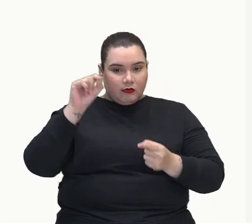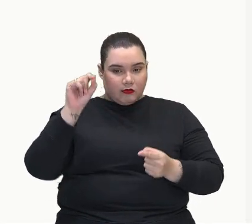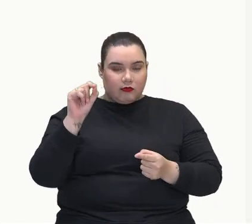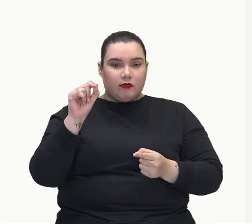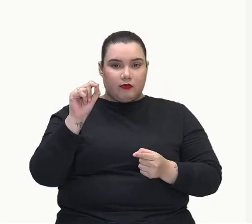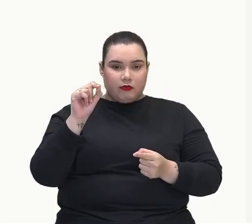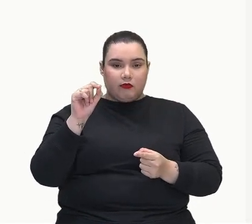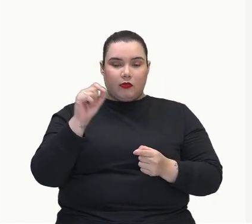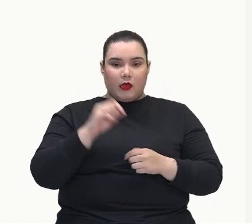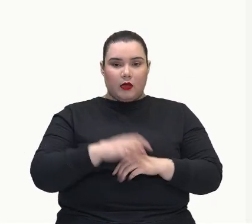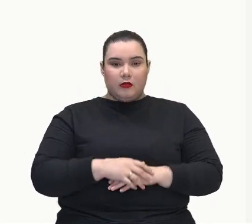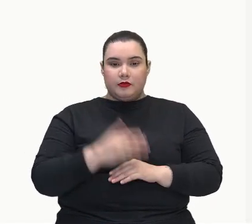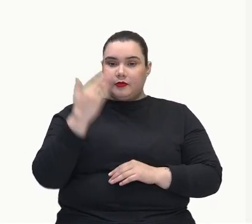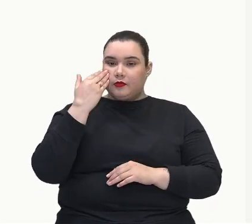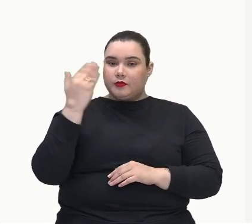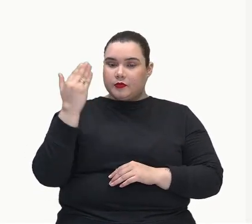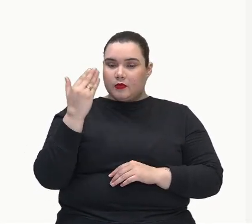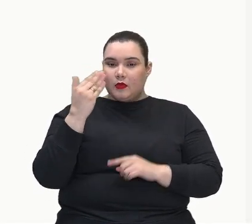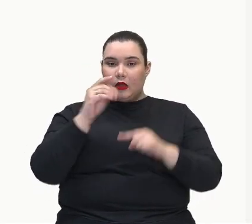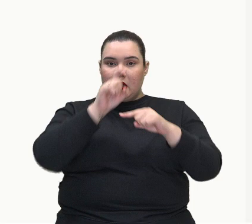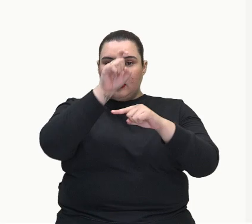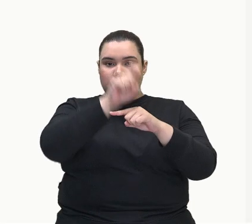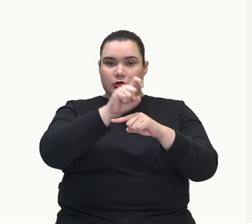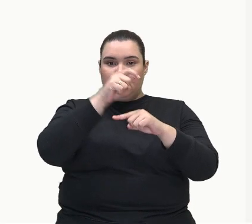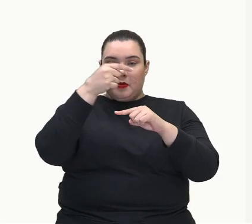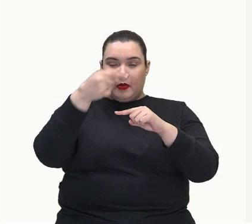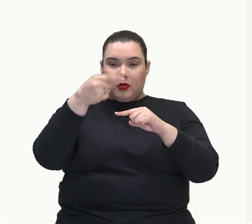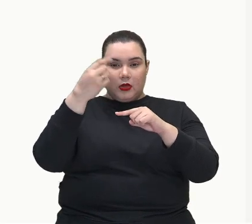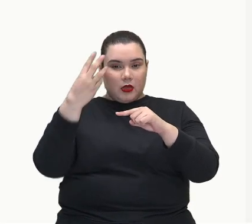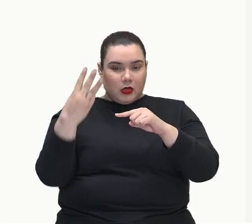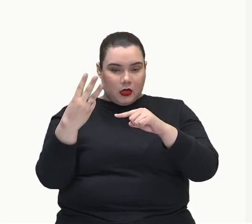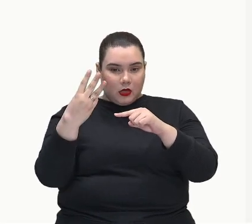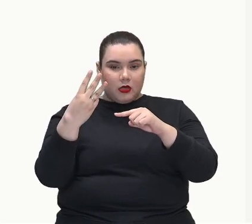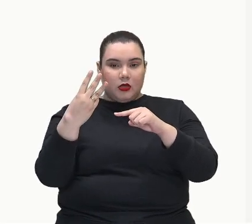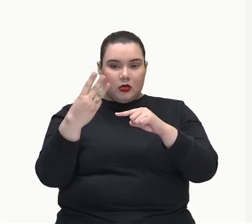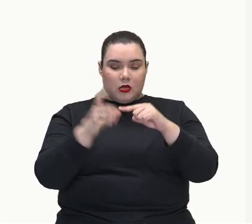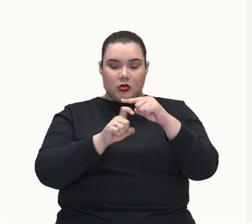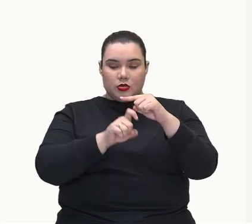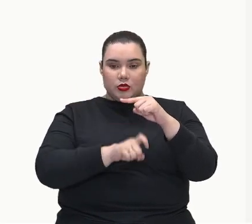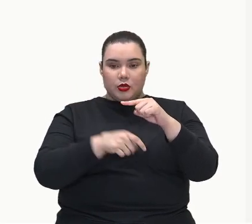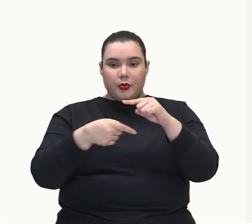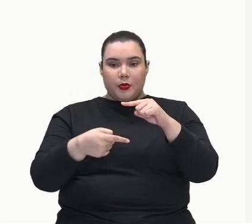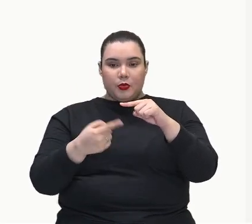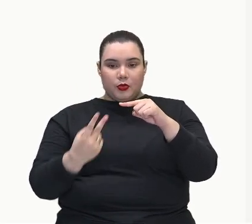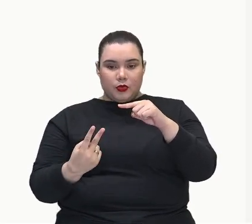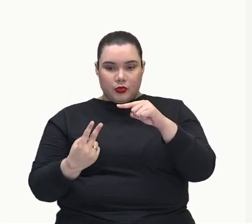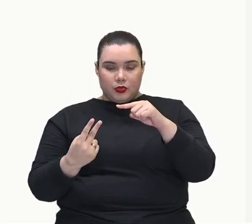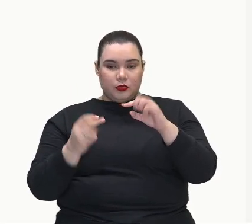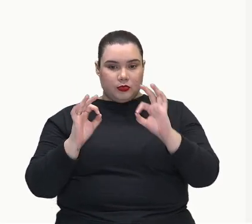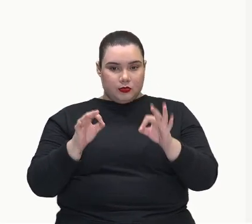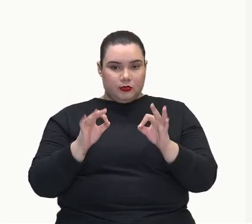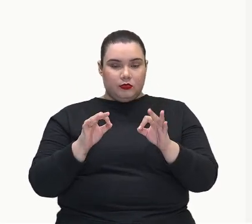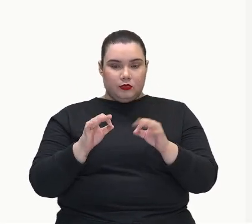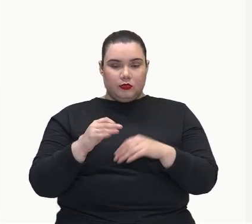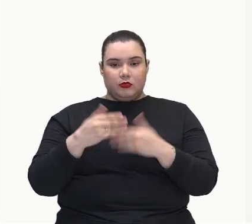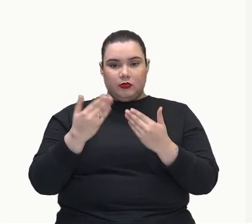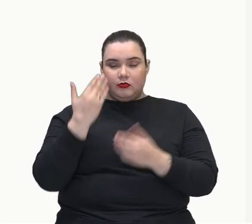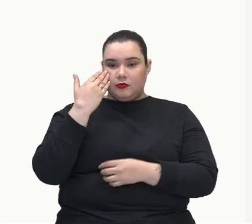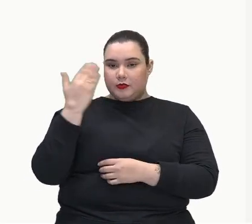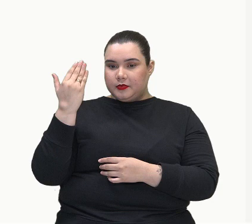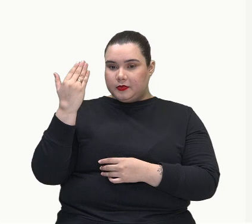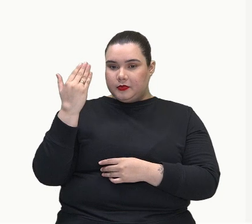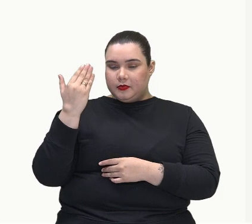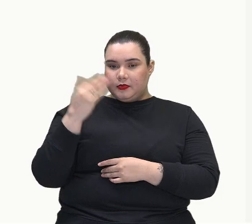só, x menos 3 e x menos 2, ou seja,